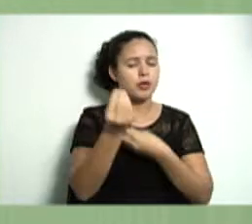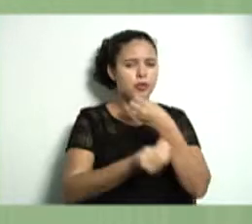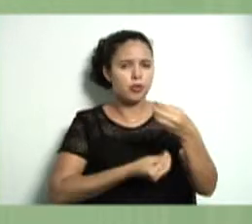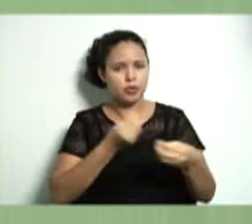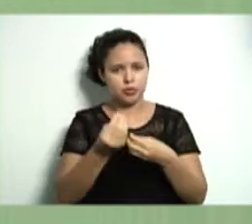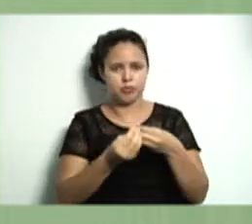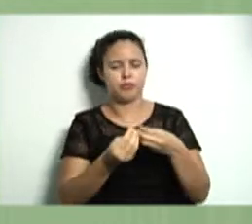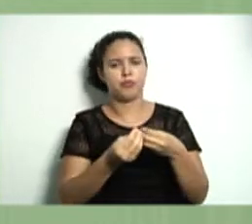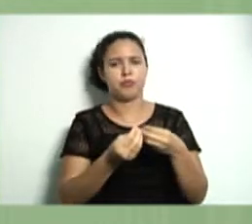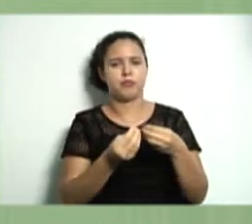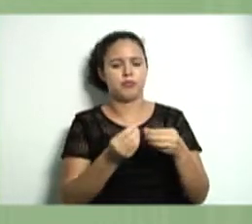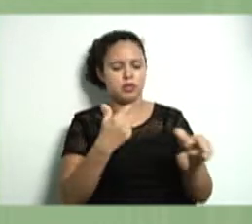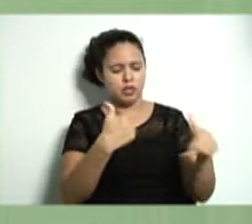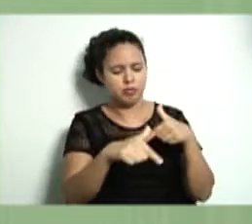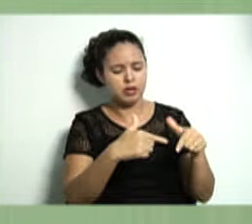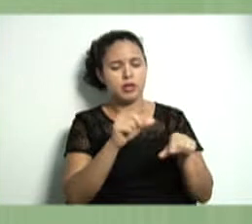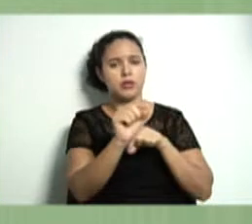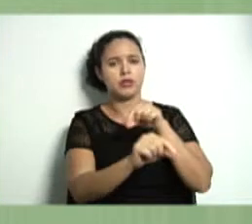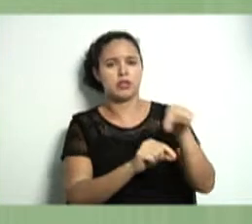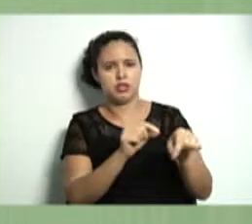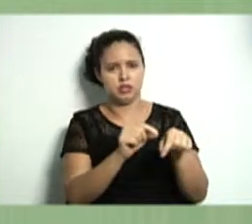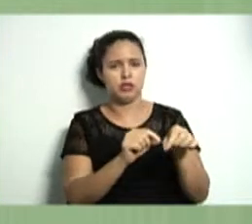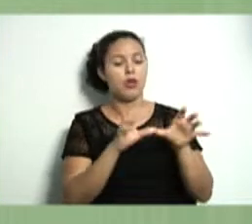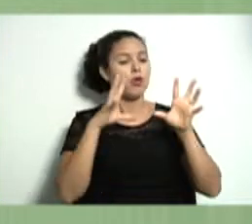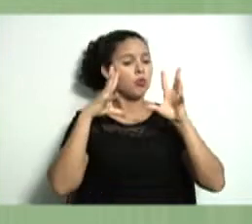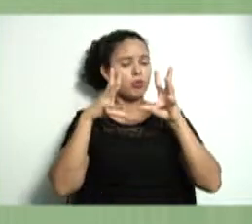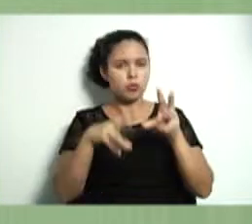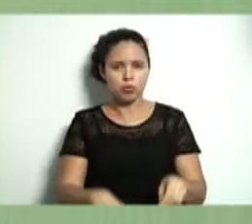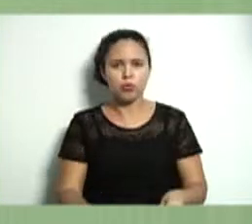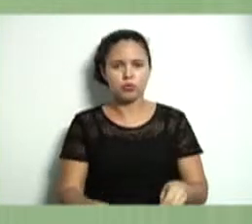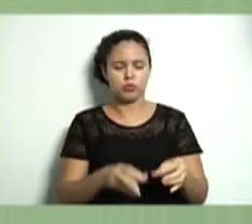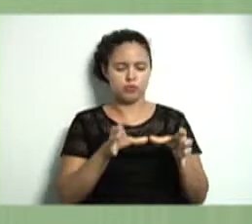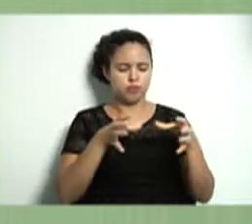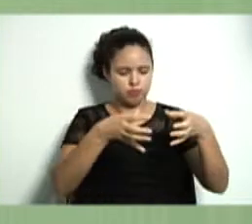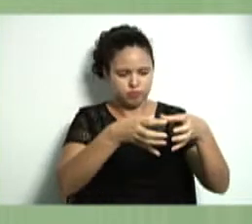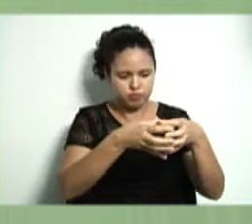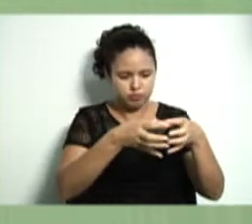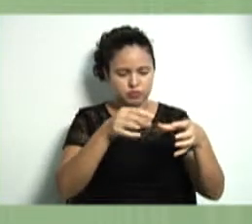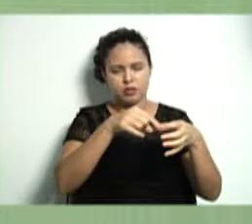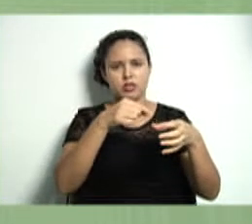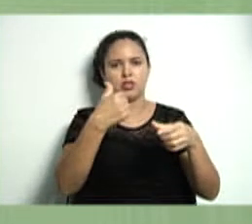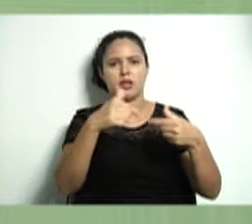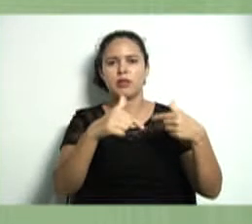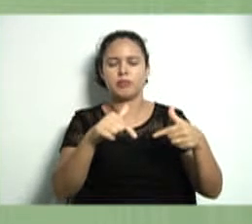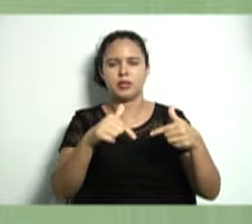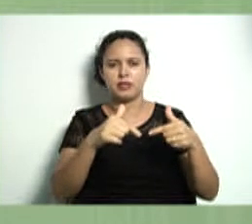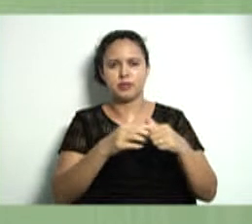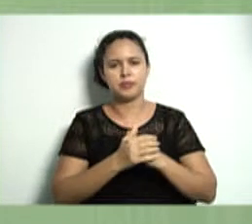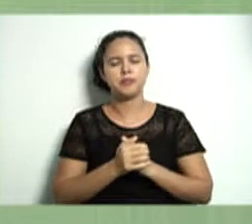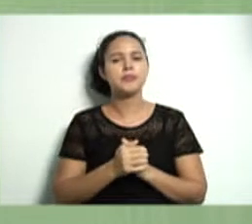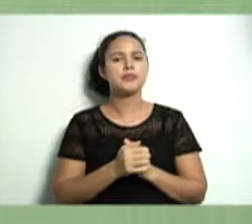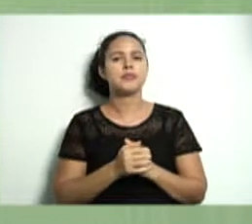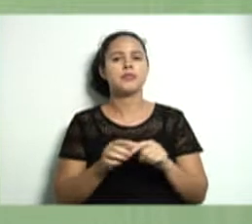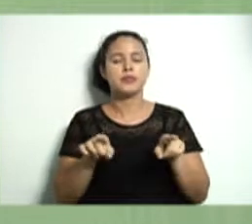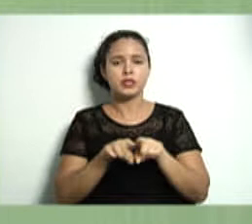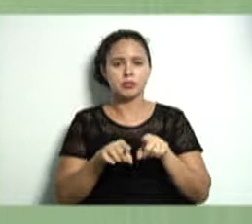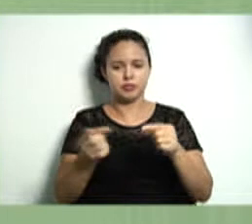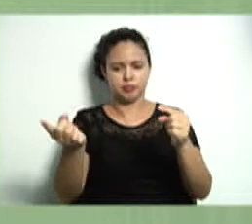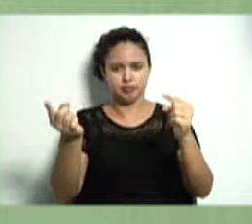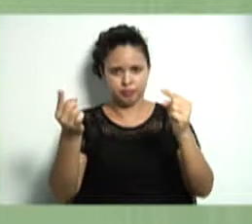as atividades necessárias para manter a comunidade. O modo de produção